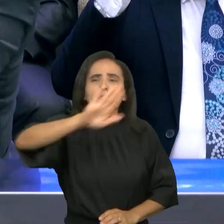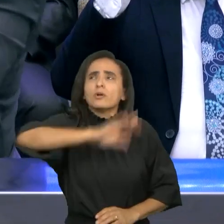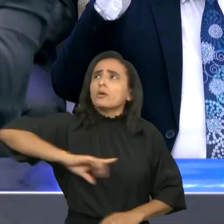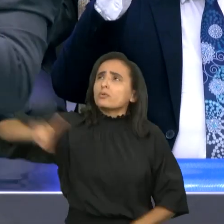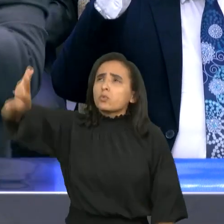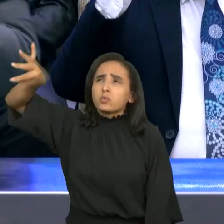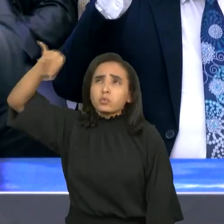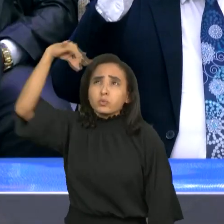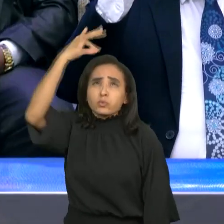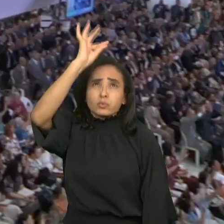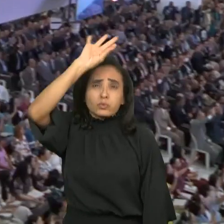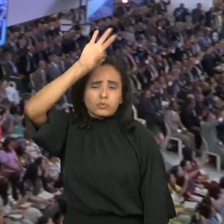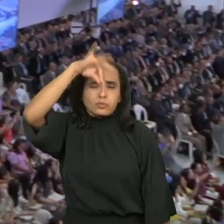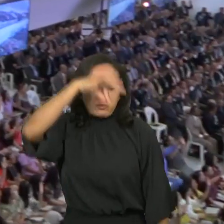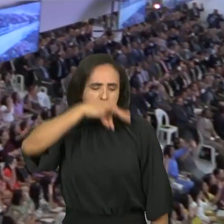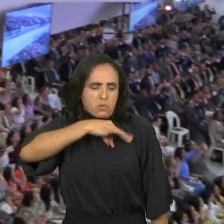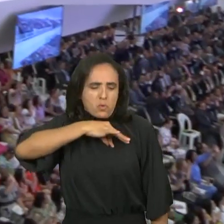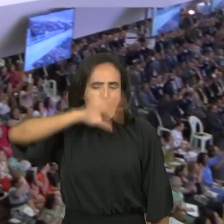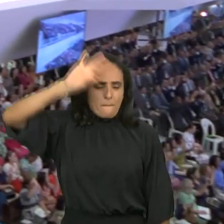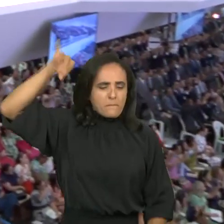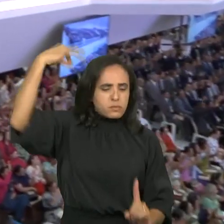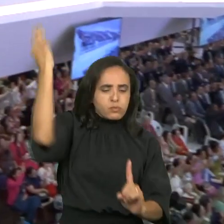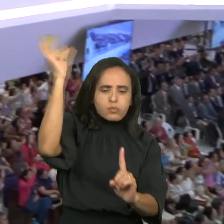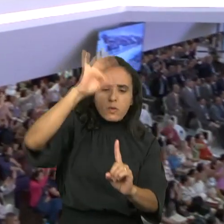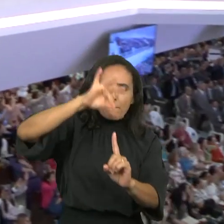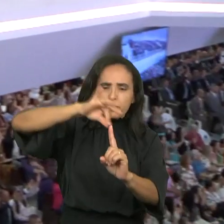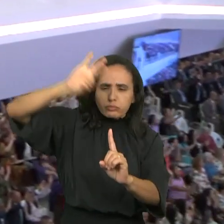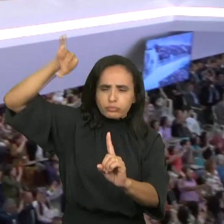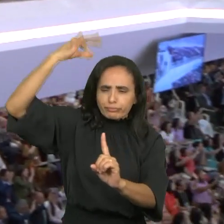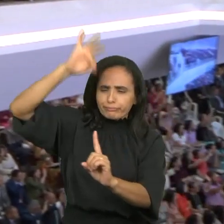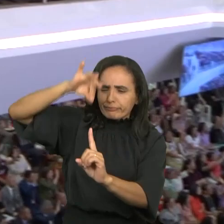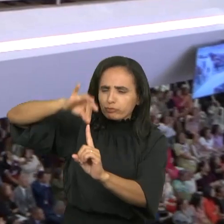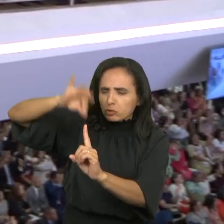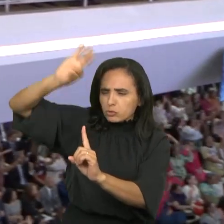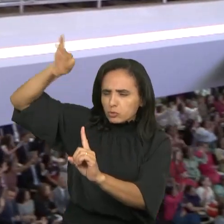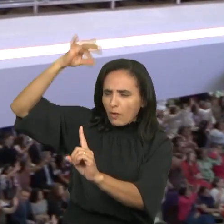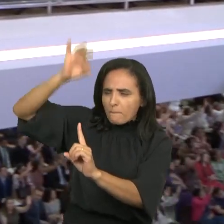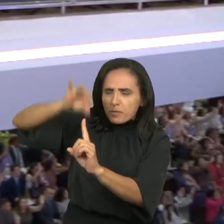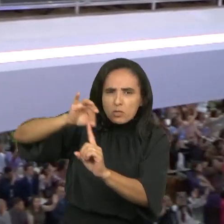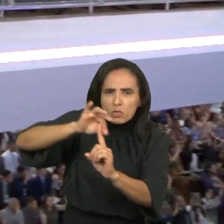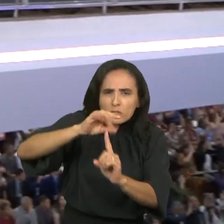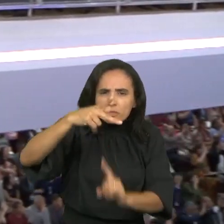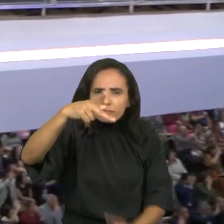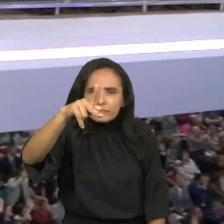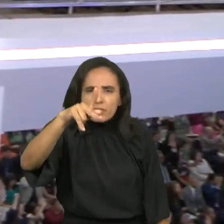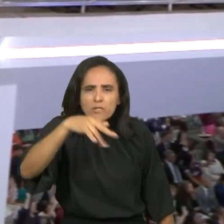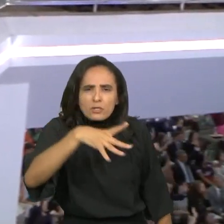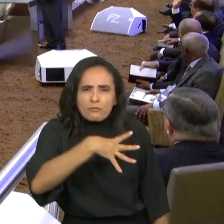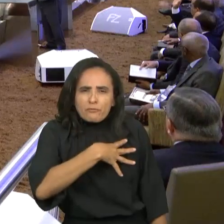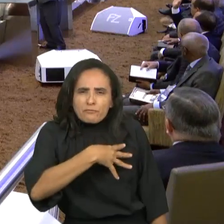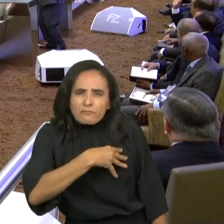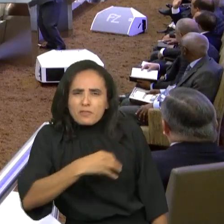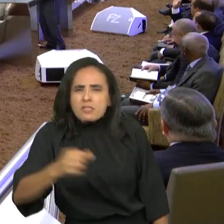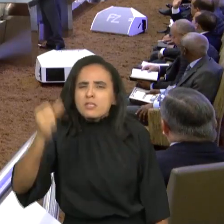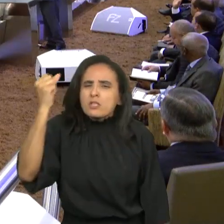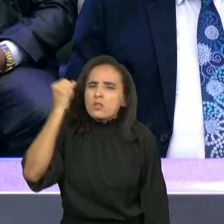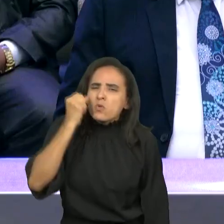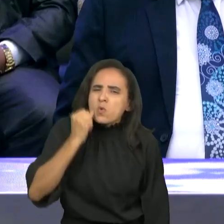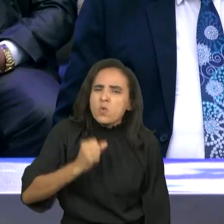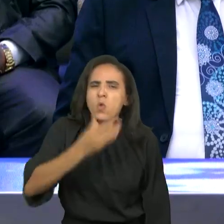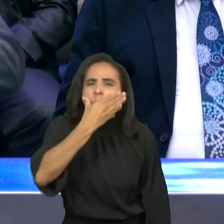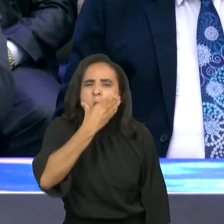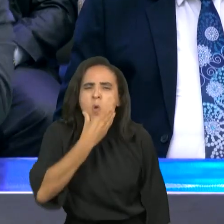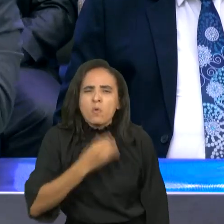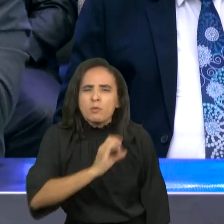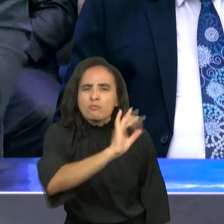derramarei do meu espírito sobre toda a carne e os vossos filhos e as vossas filhas e os vossos filhos e